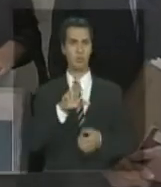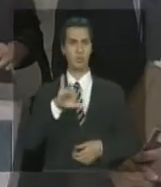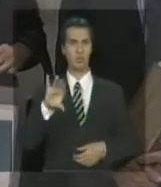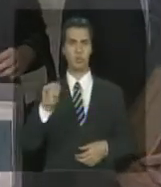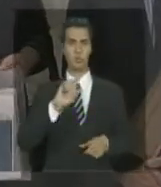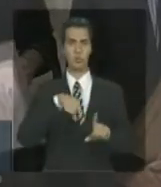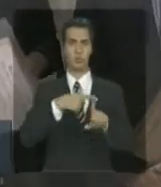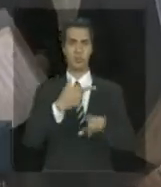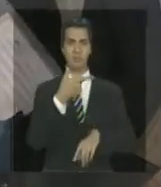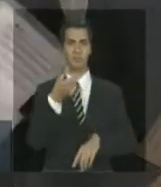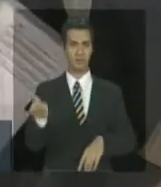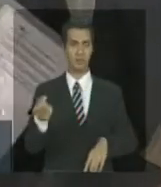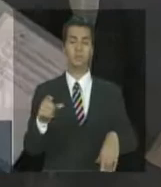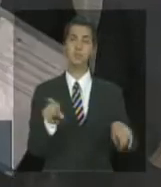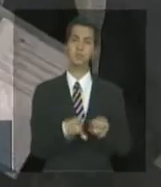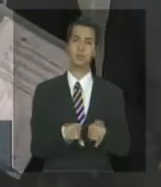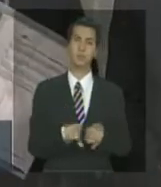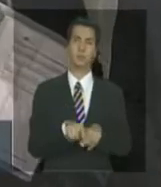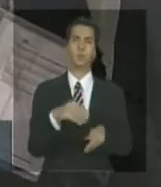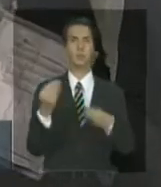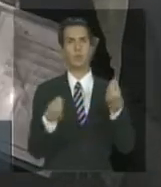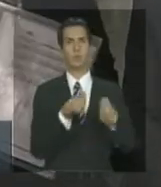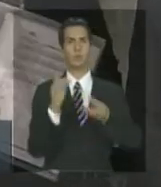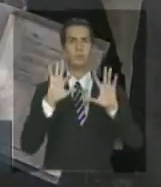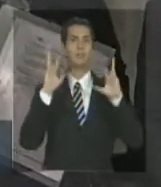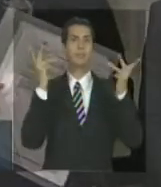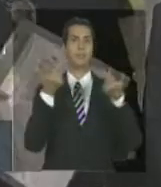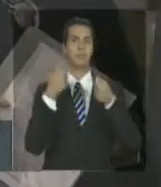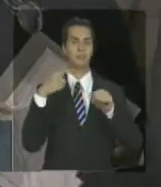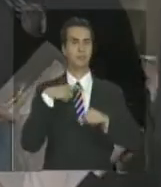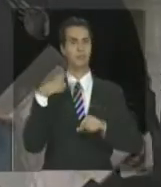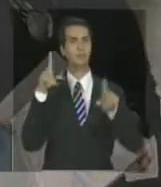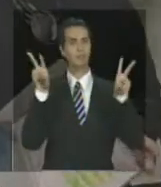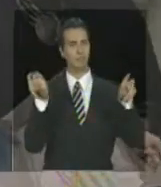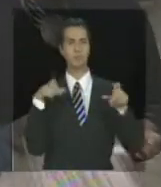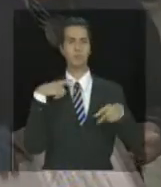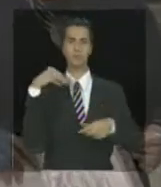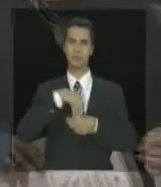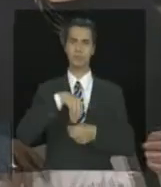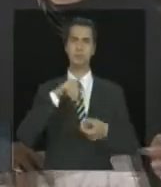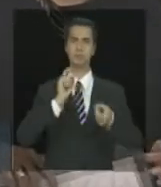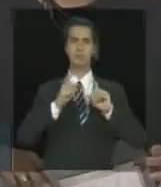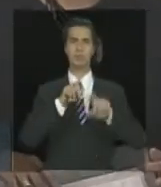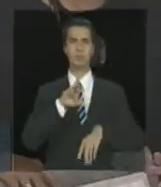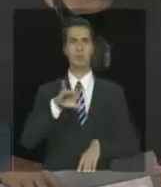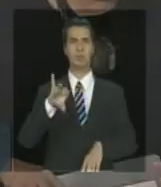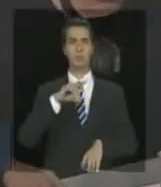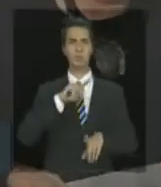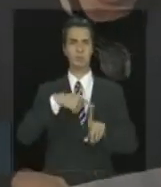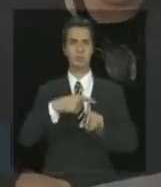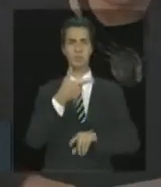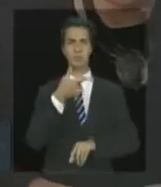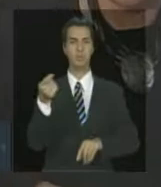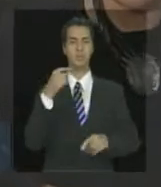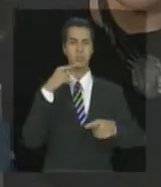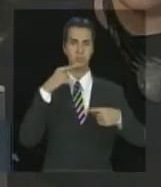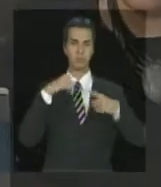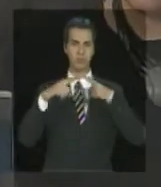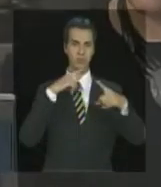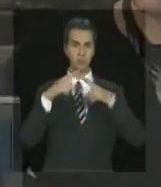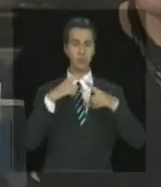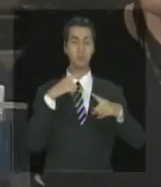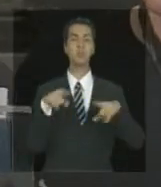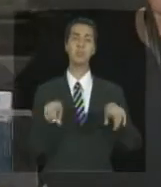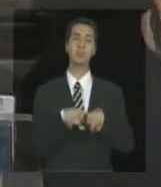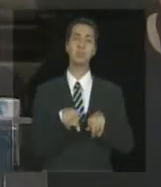clima, na discussão da Rio mais 20, o que se pode esperar, e, em particular, associando o